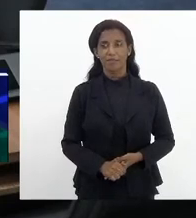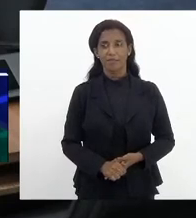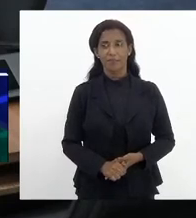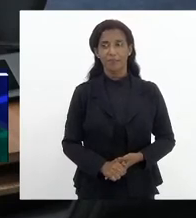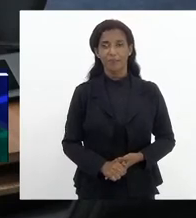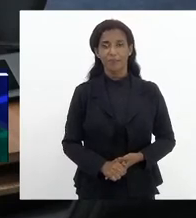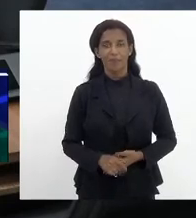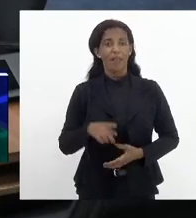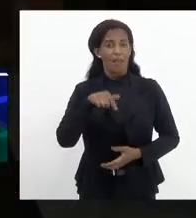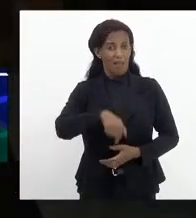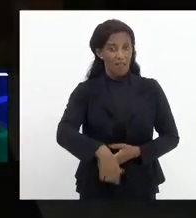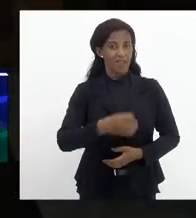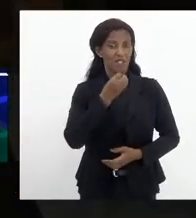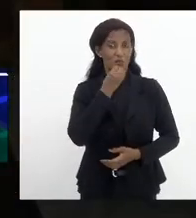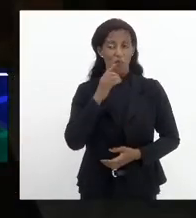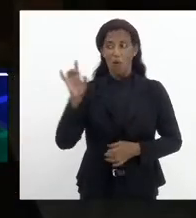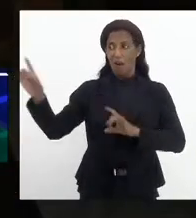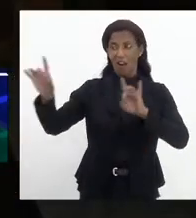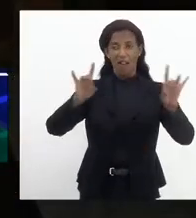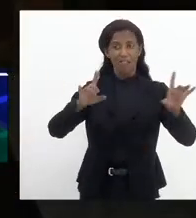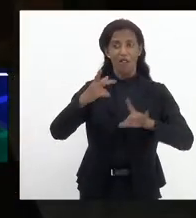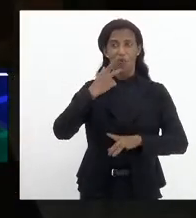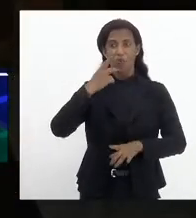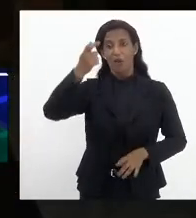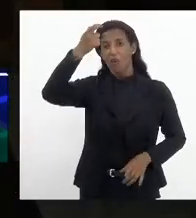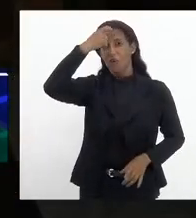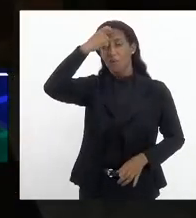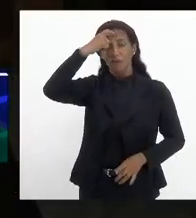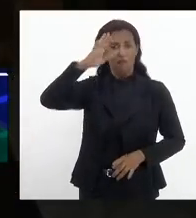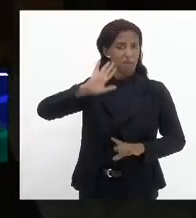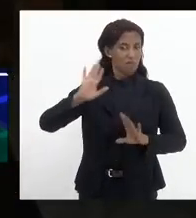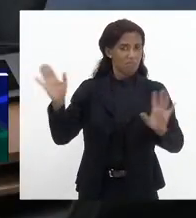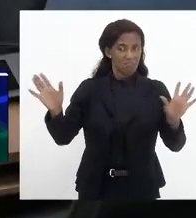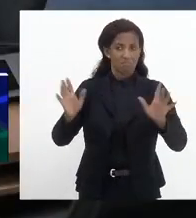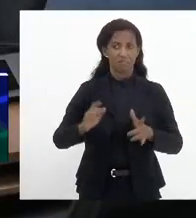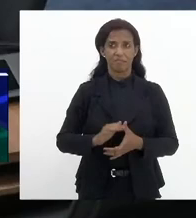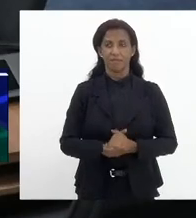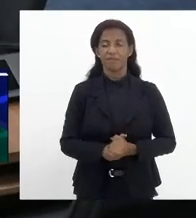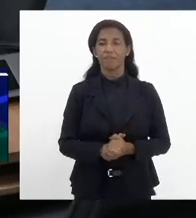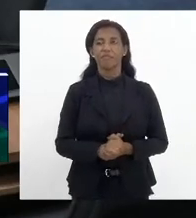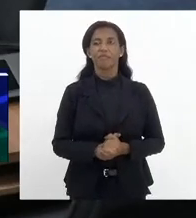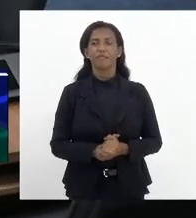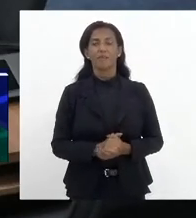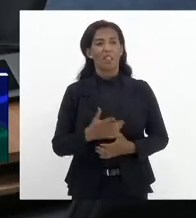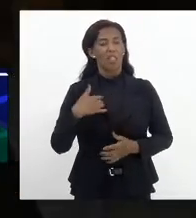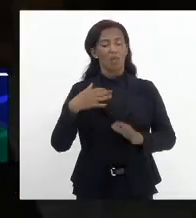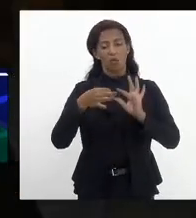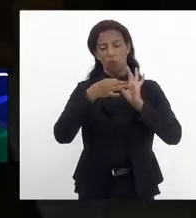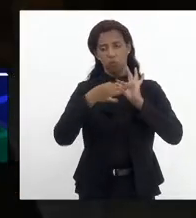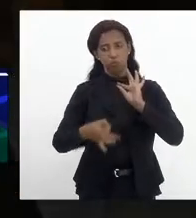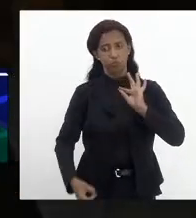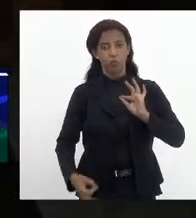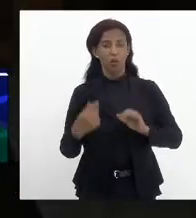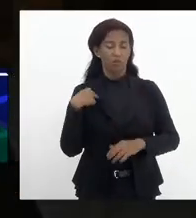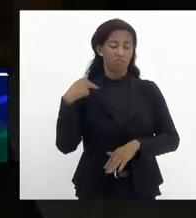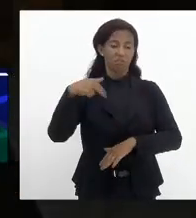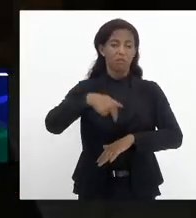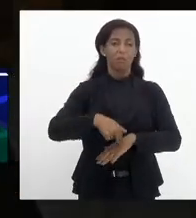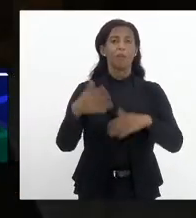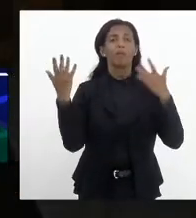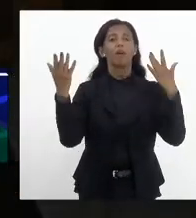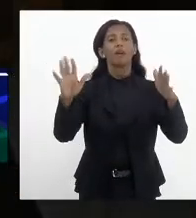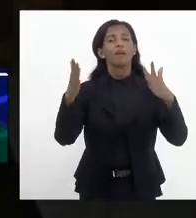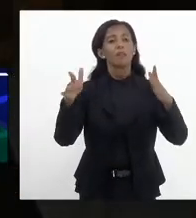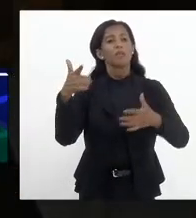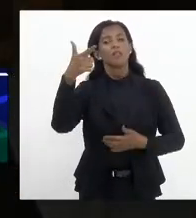suas ideias, cada um falar aquilo que pensa, não é isso? Isso é que é bacana aqui. Então, não vou me prolongar mais, quero aqui